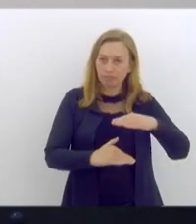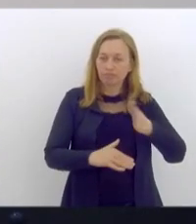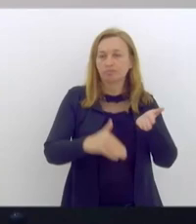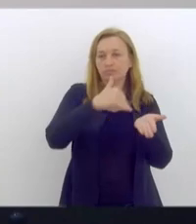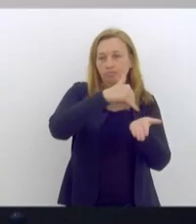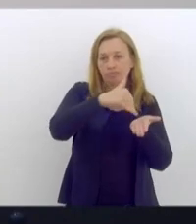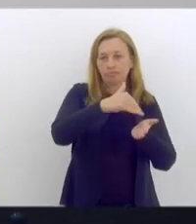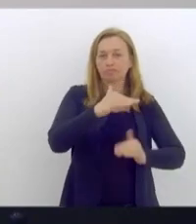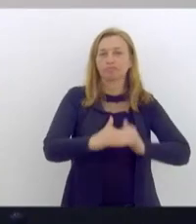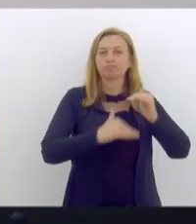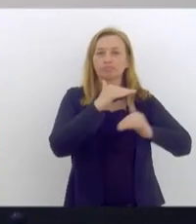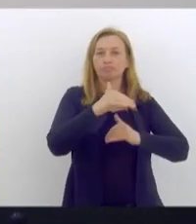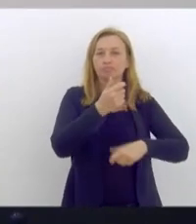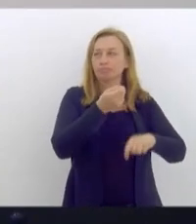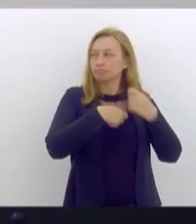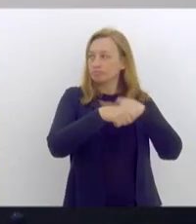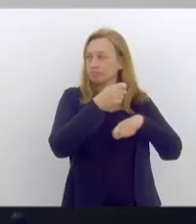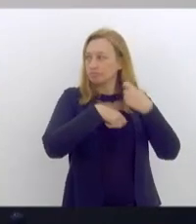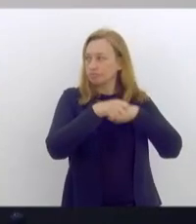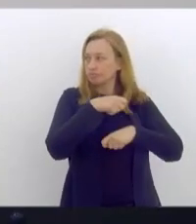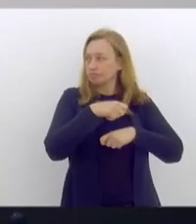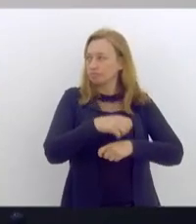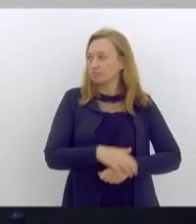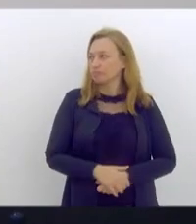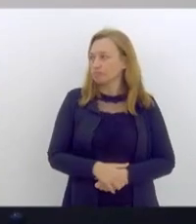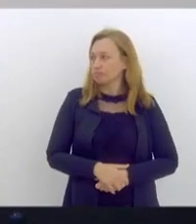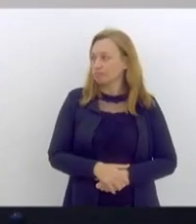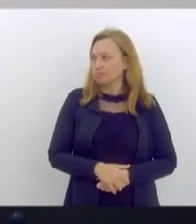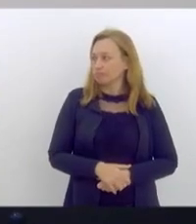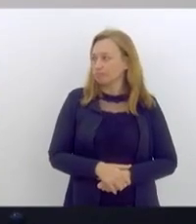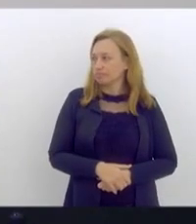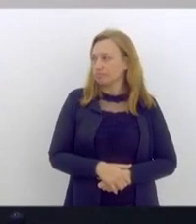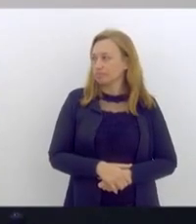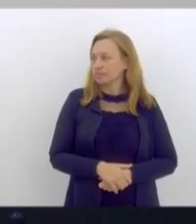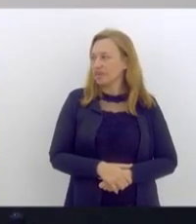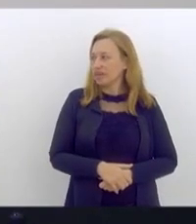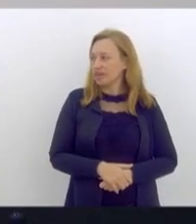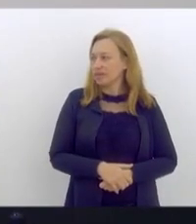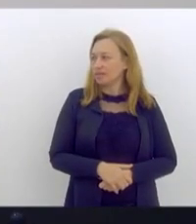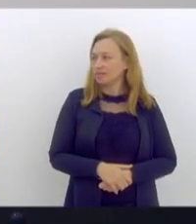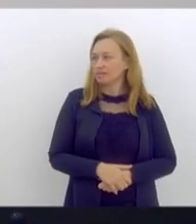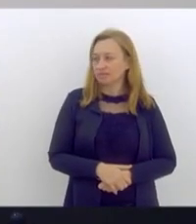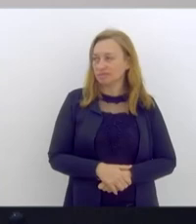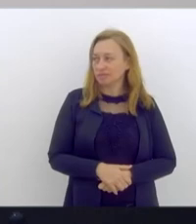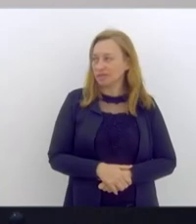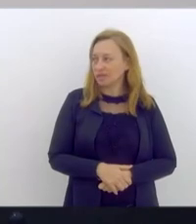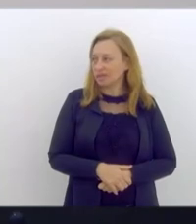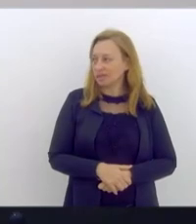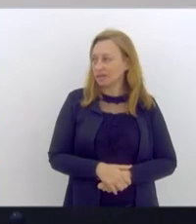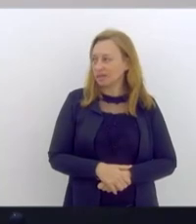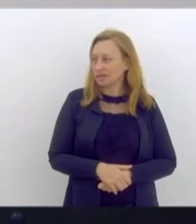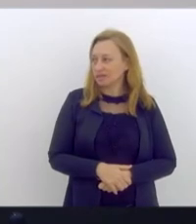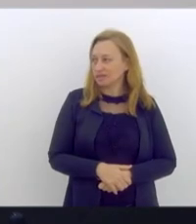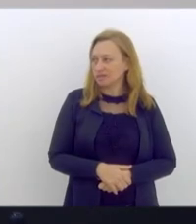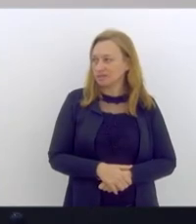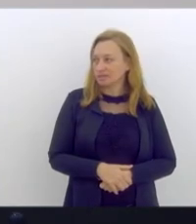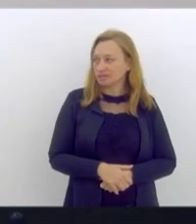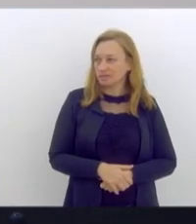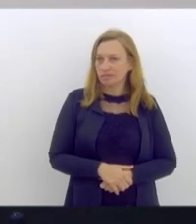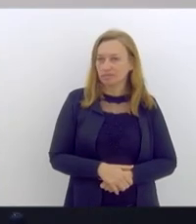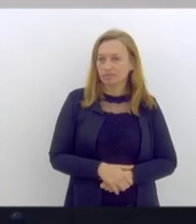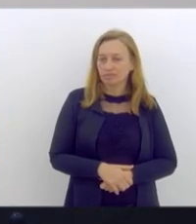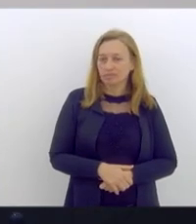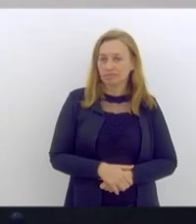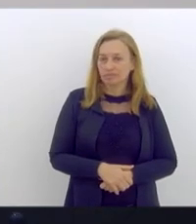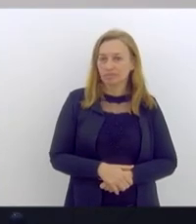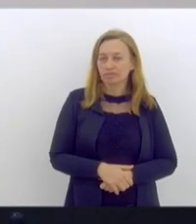de desenvolvimento econômico passasse pelo aval da secretaria de desenvolvimento econômico que que você acha Aline